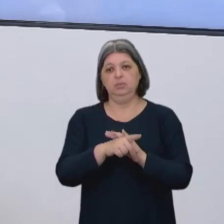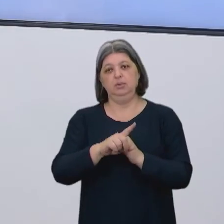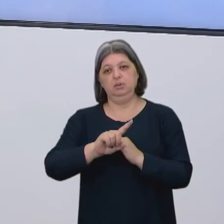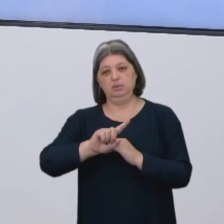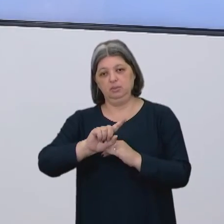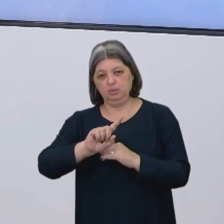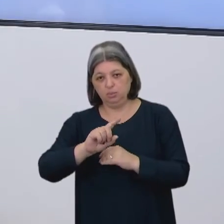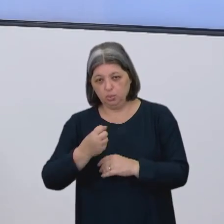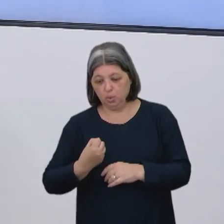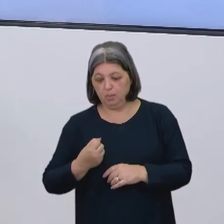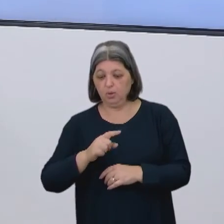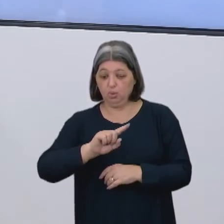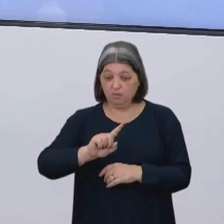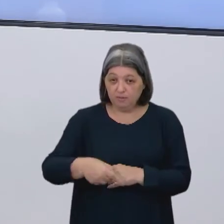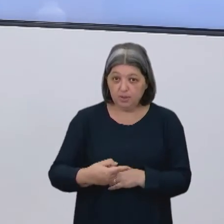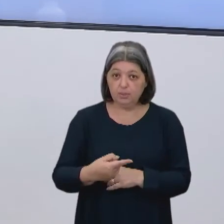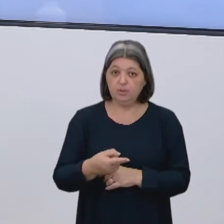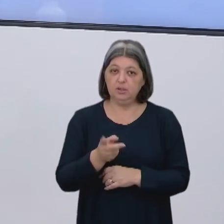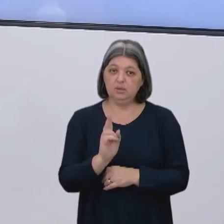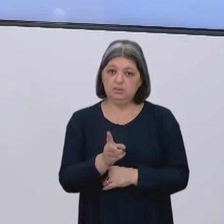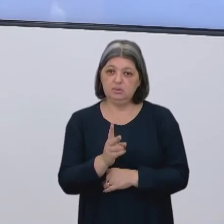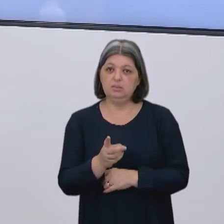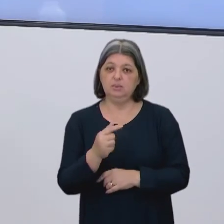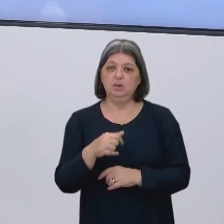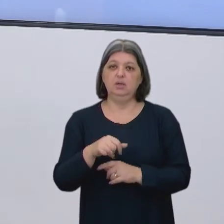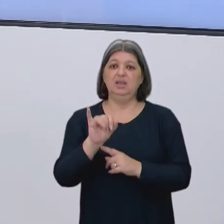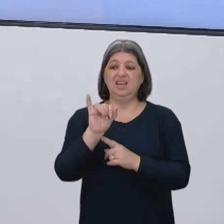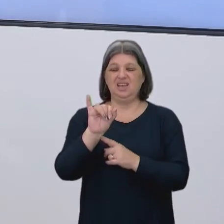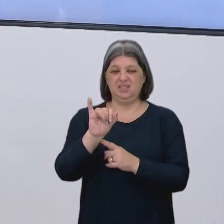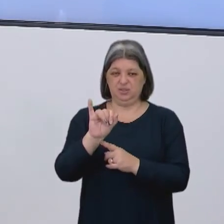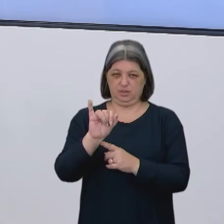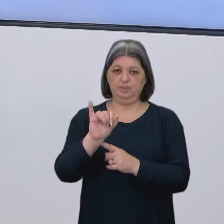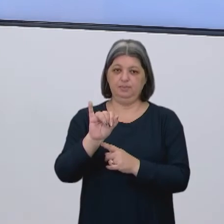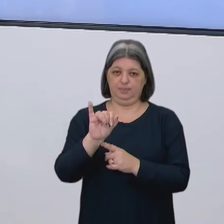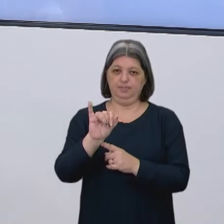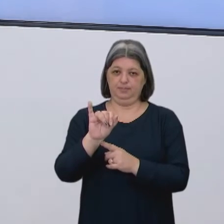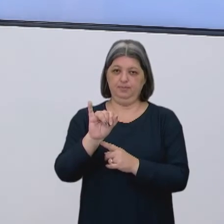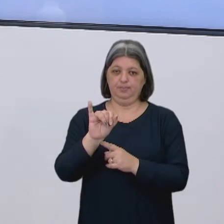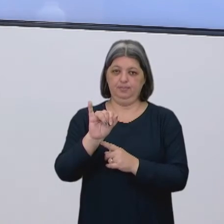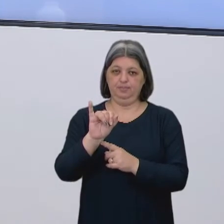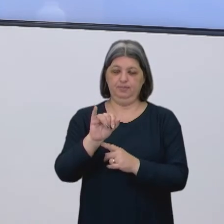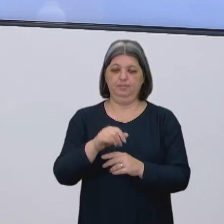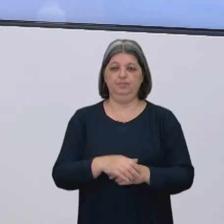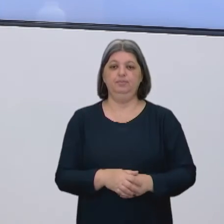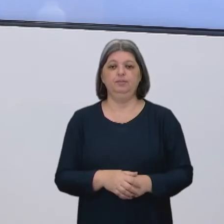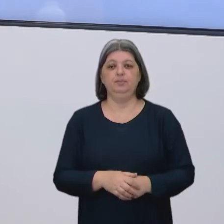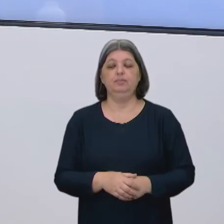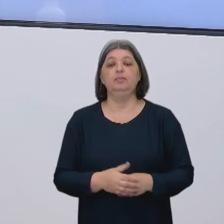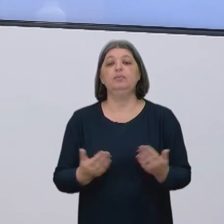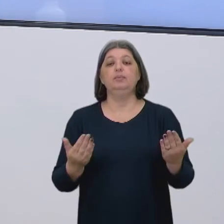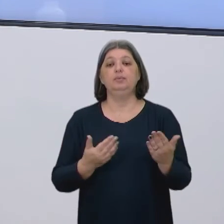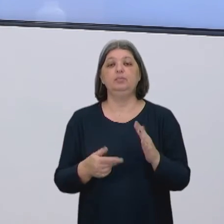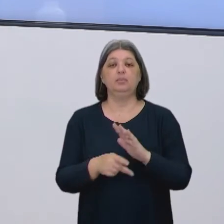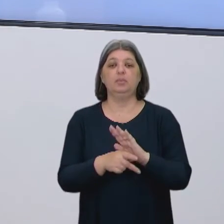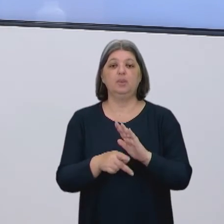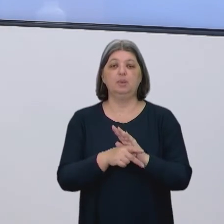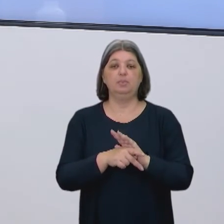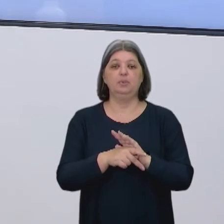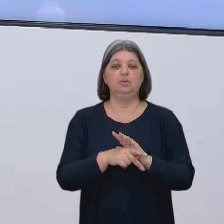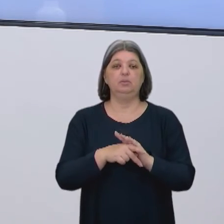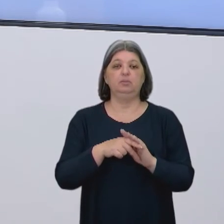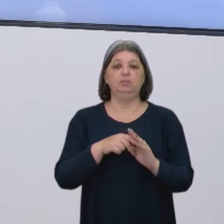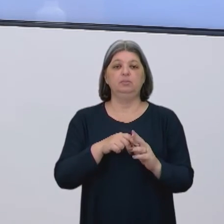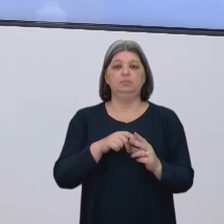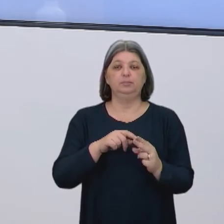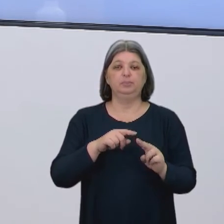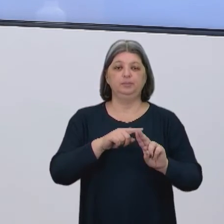e que não repete. Irracional. Segundo caso, o π e o e são dois números